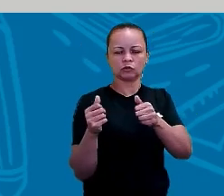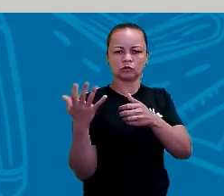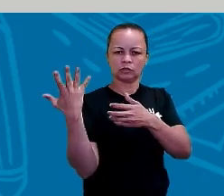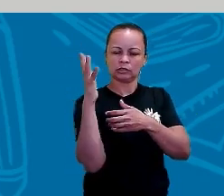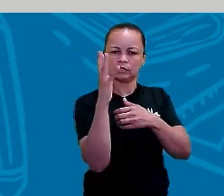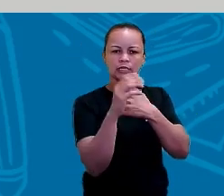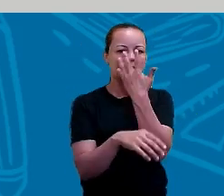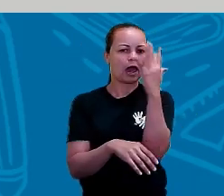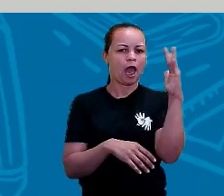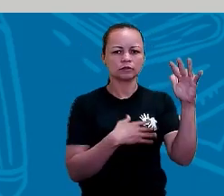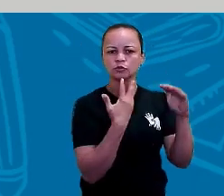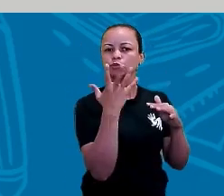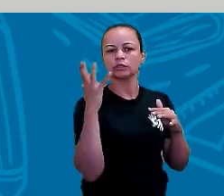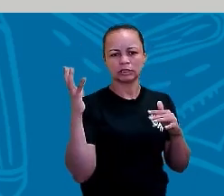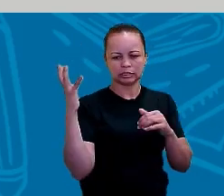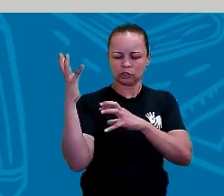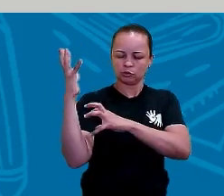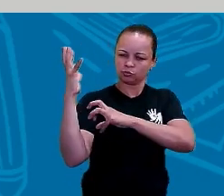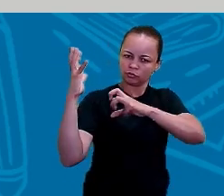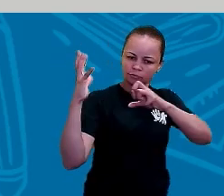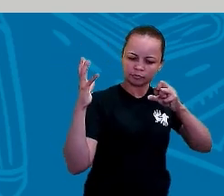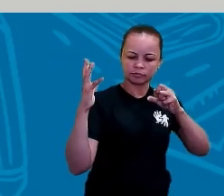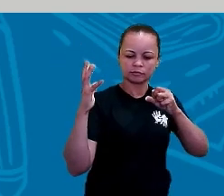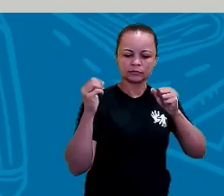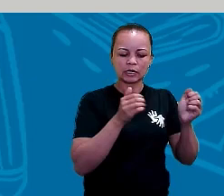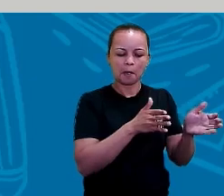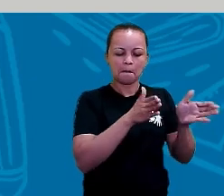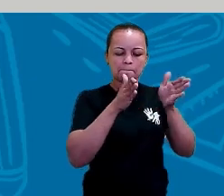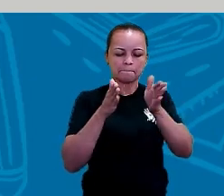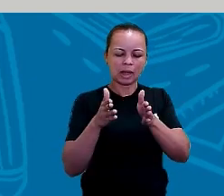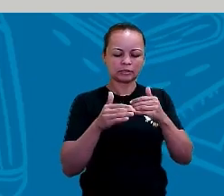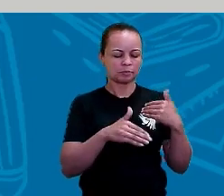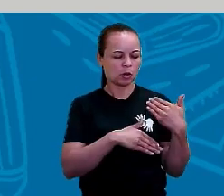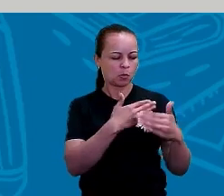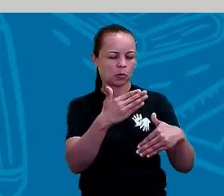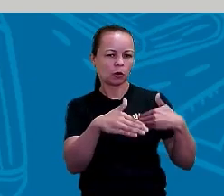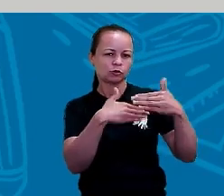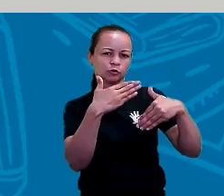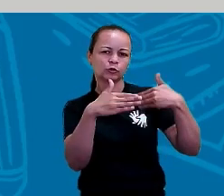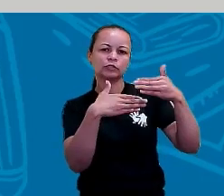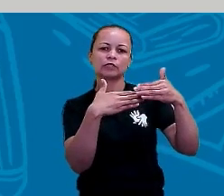da natureza. Passa pelo processo de